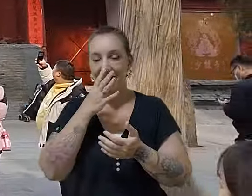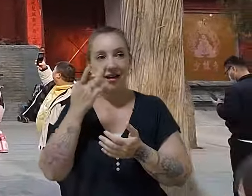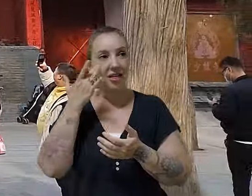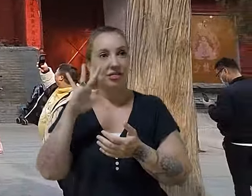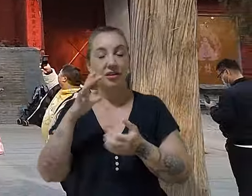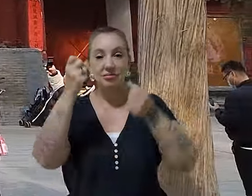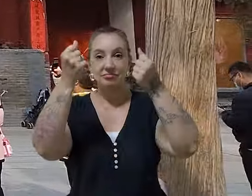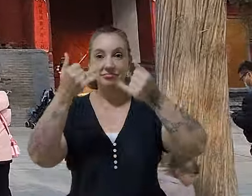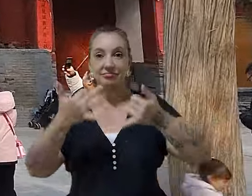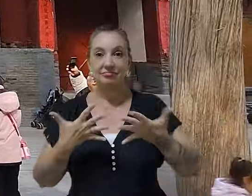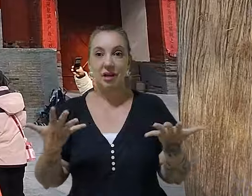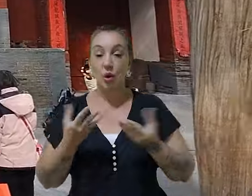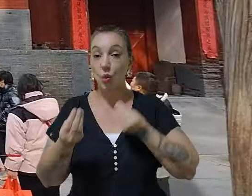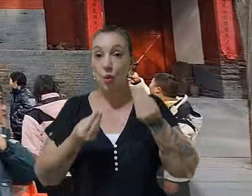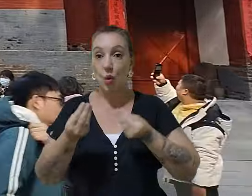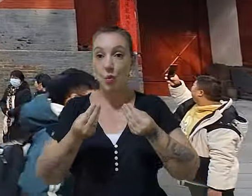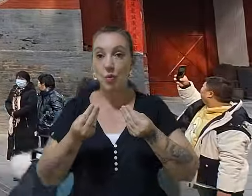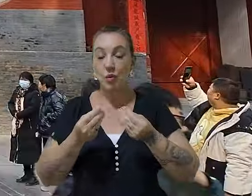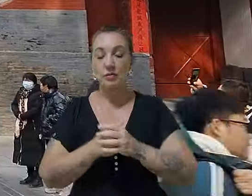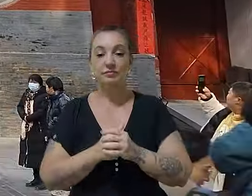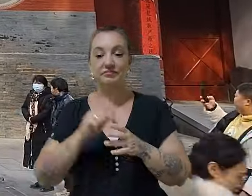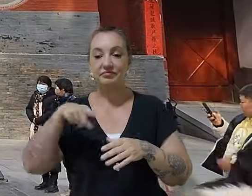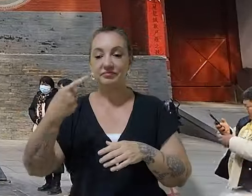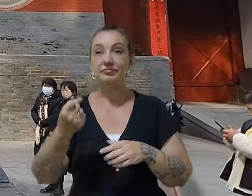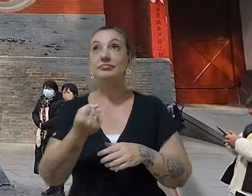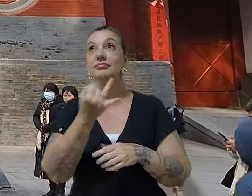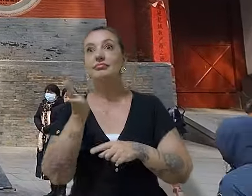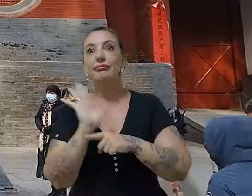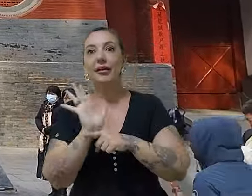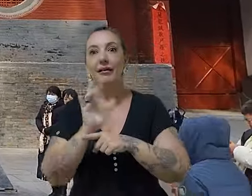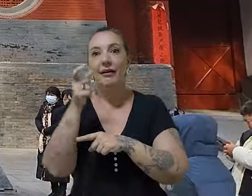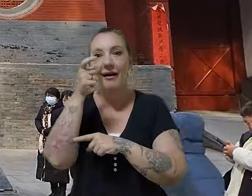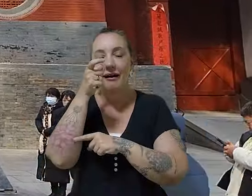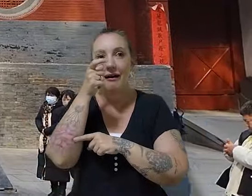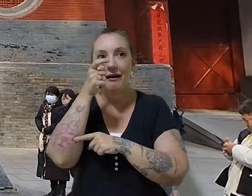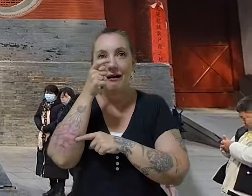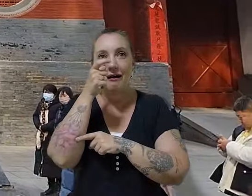Eu não sei nem o que descrever o que é estar aqui depois de tantos filmes,